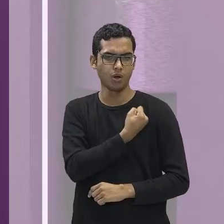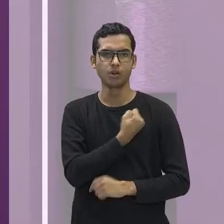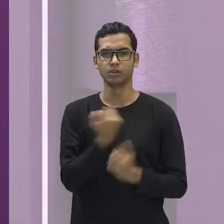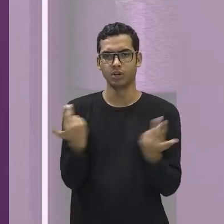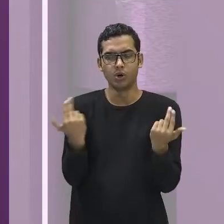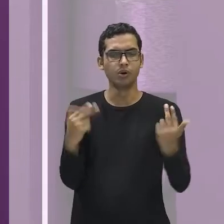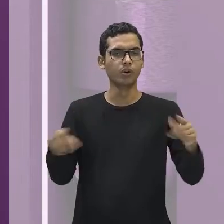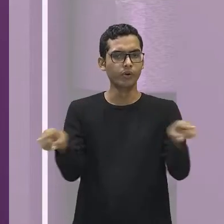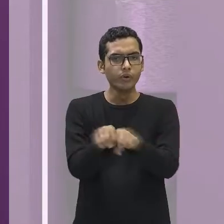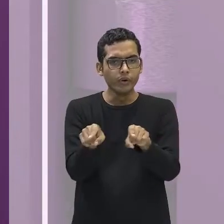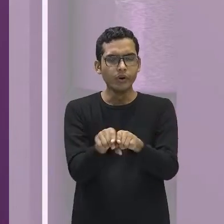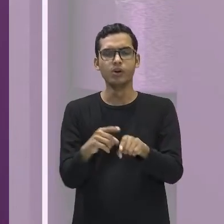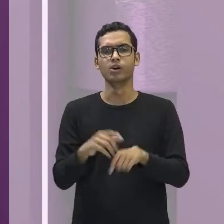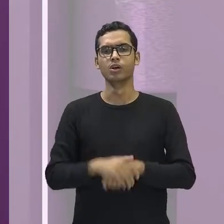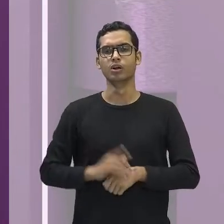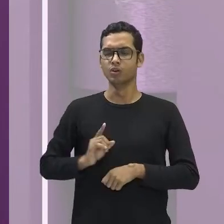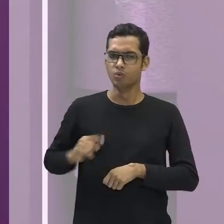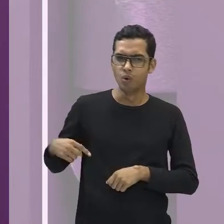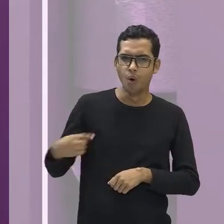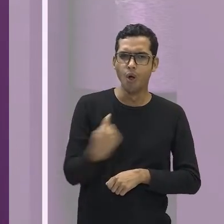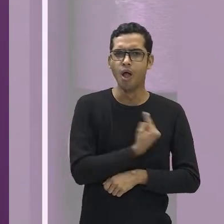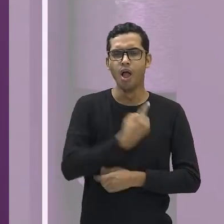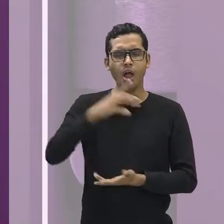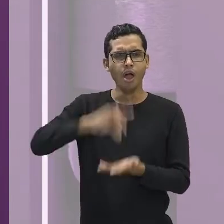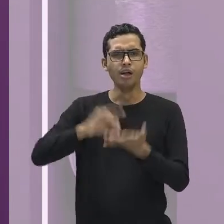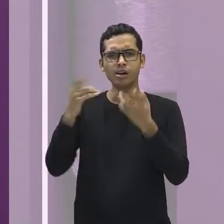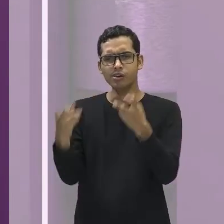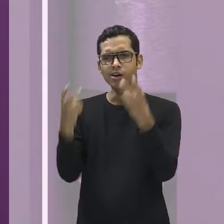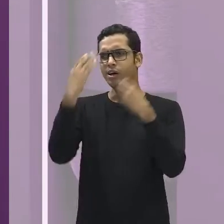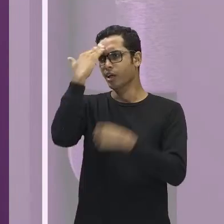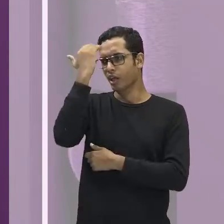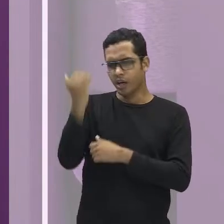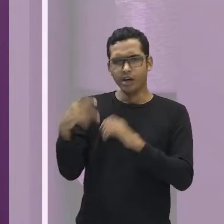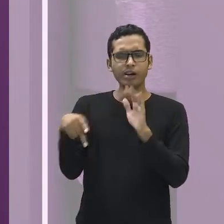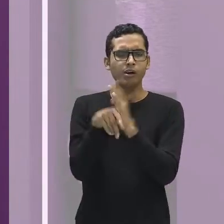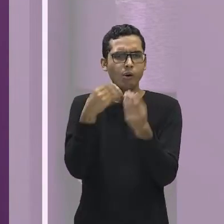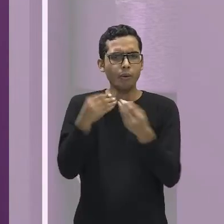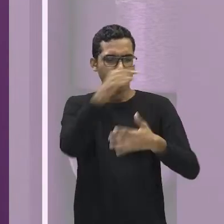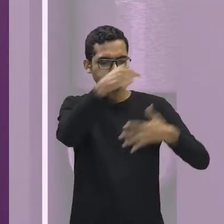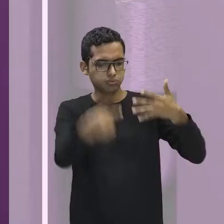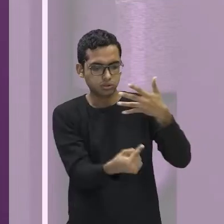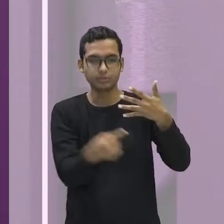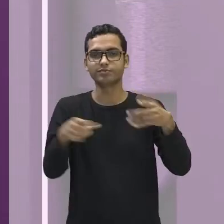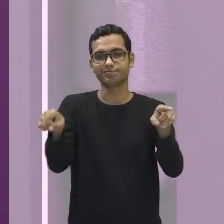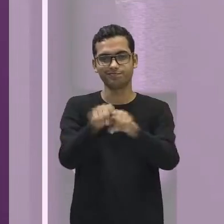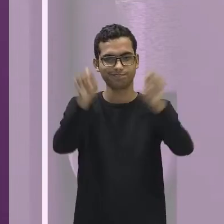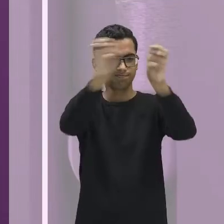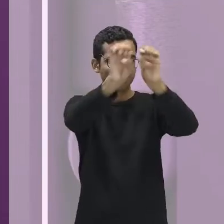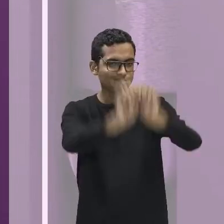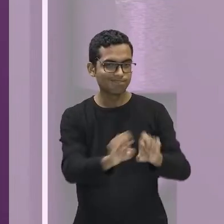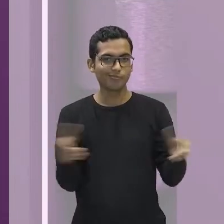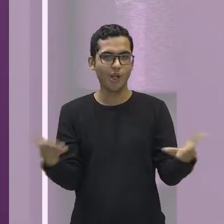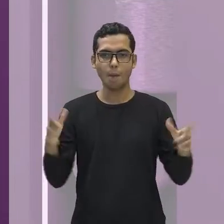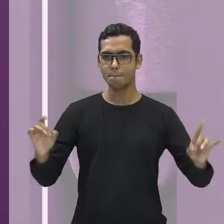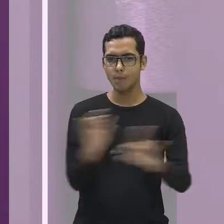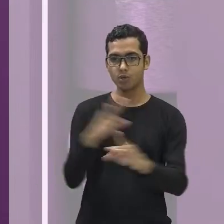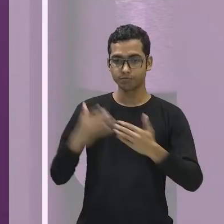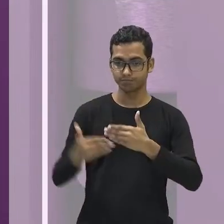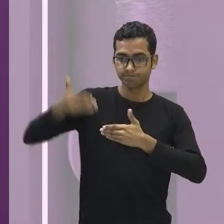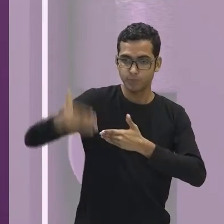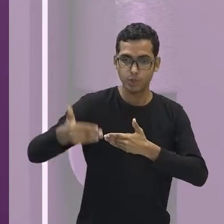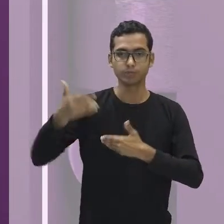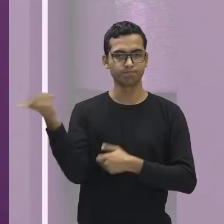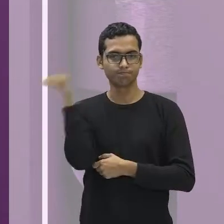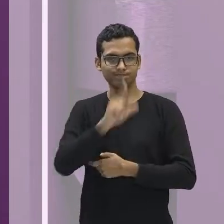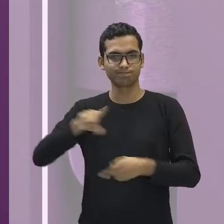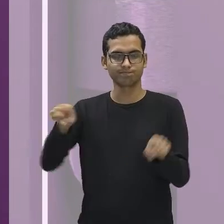iguais, já que nós aí já identificamos os seus elementos, agora nós estamos prontos a dar um passo mais à